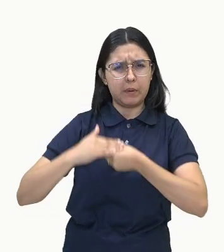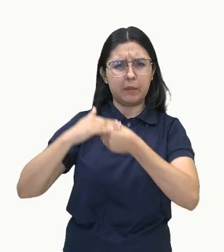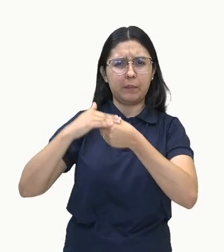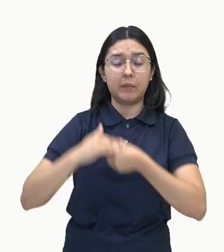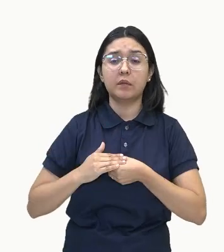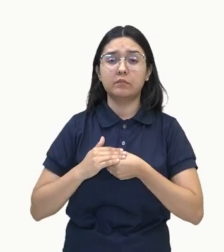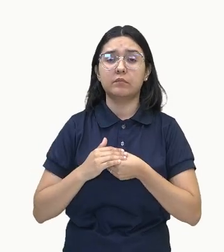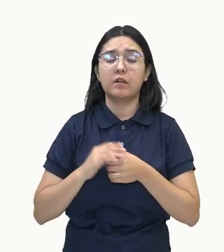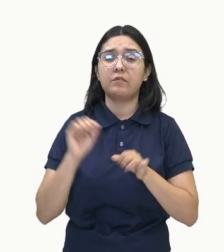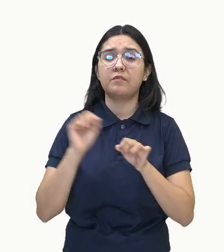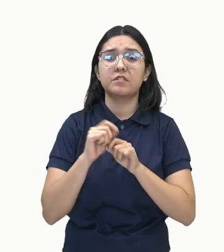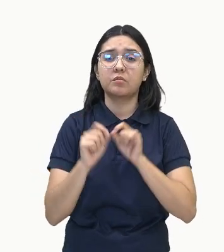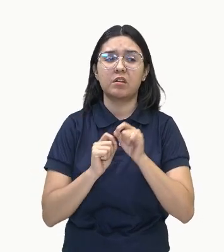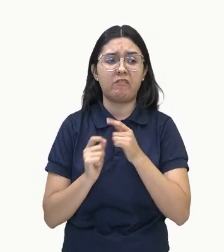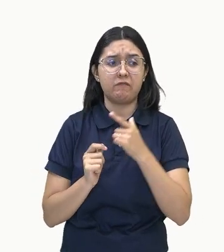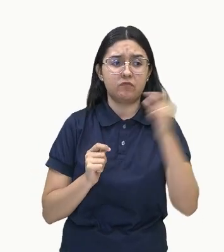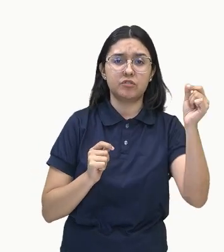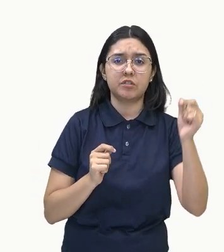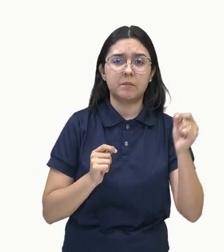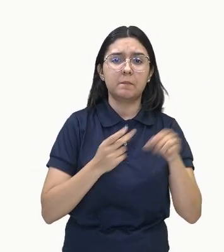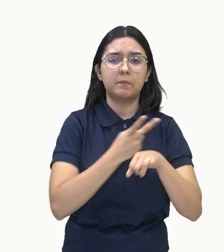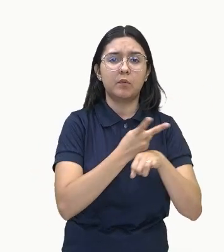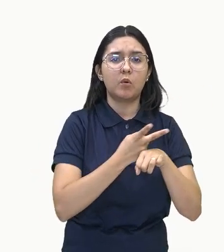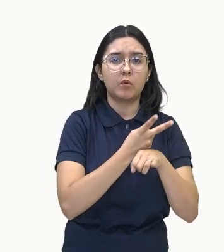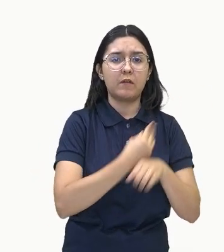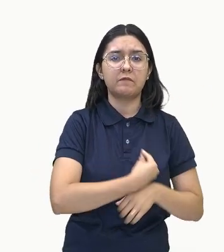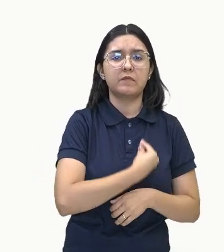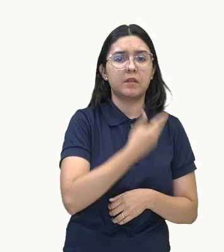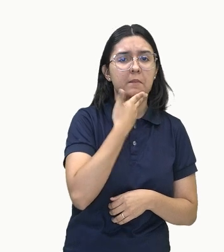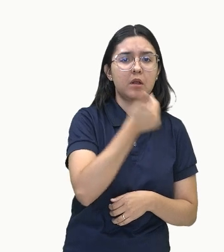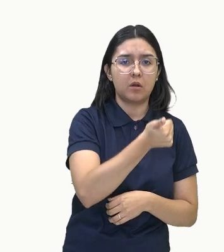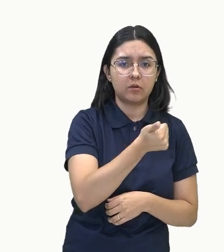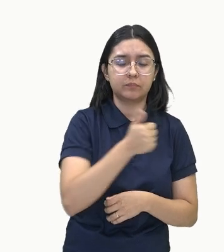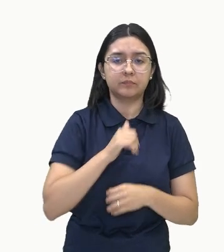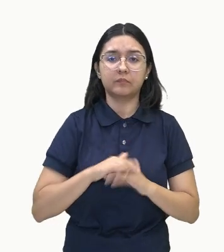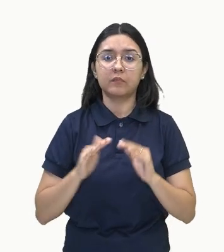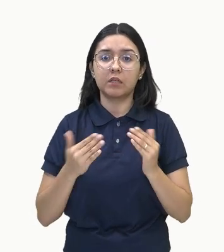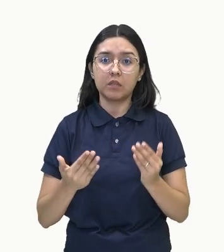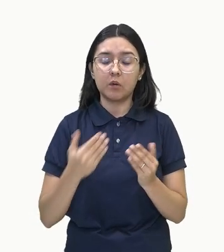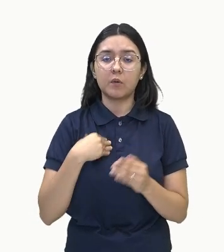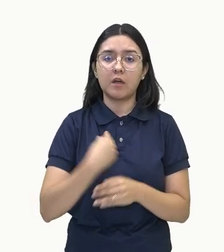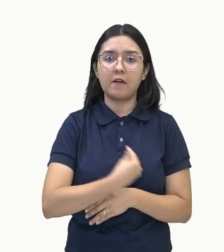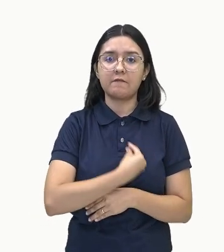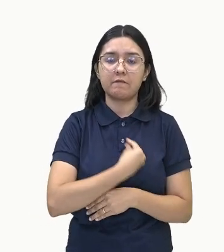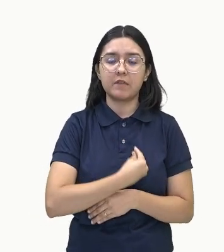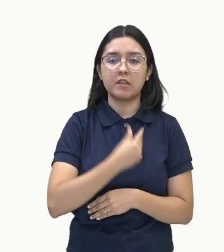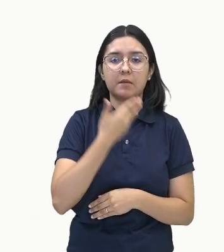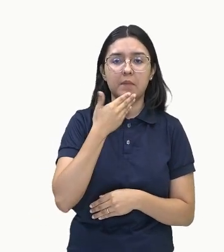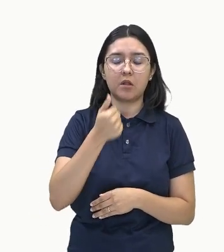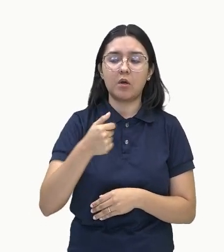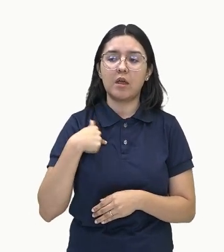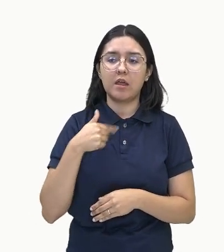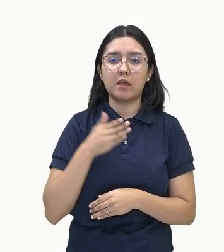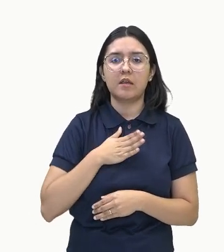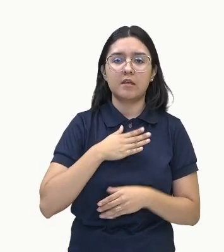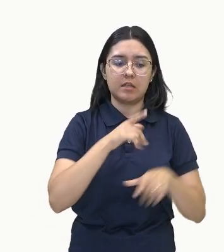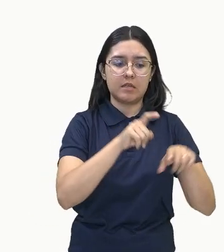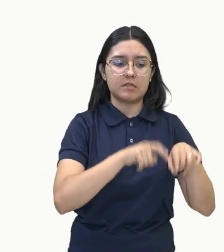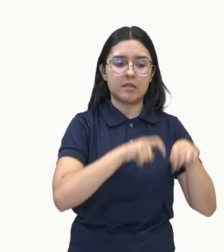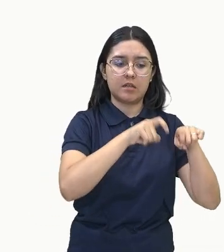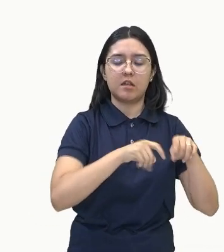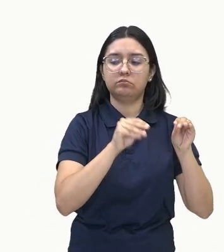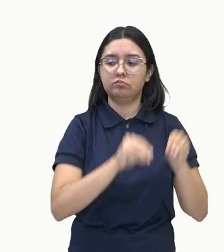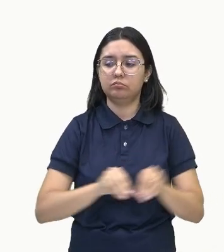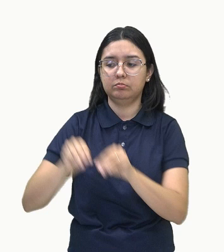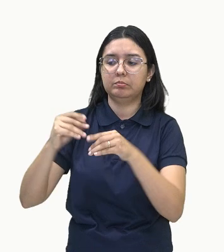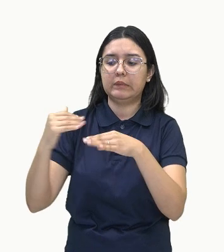busca melhor condição de vida. E uma dessas buscas, por assim dizer, era sair da zona rural e ir para a cidade na